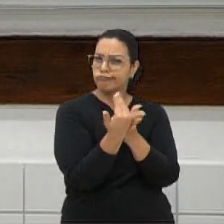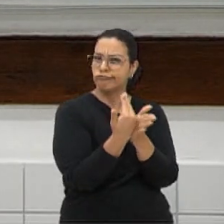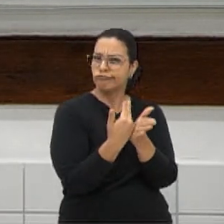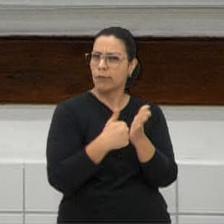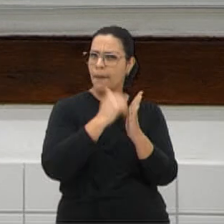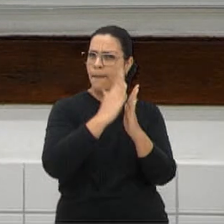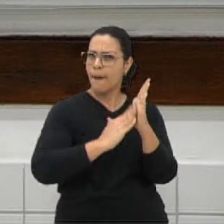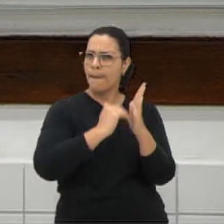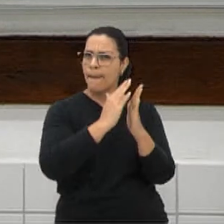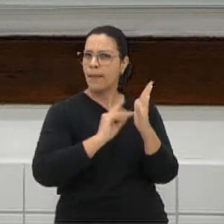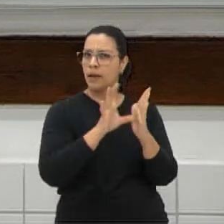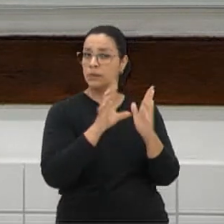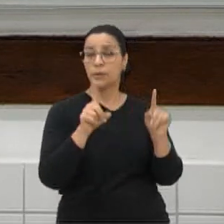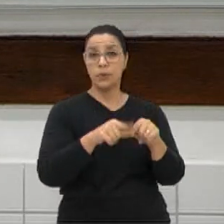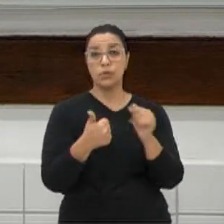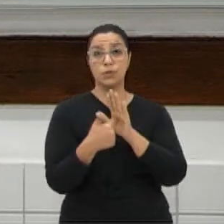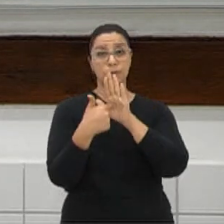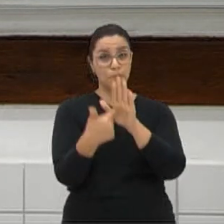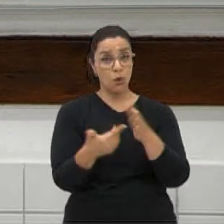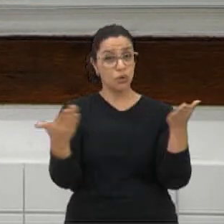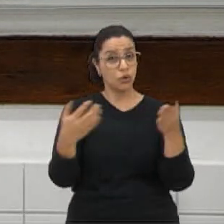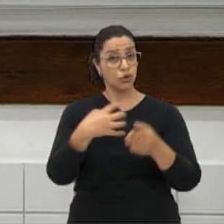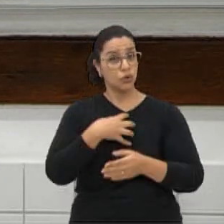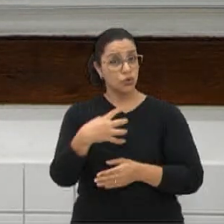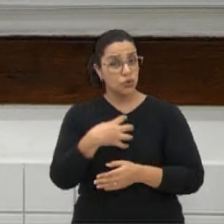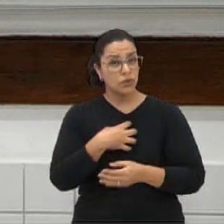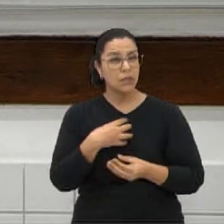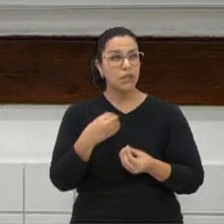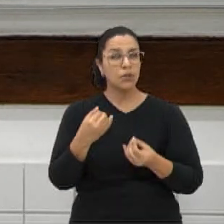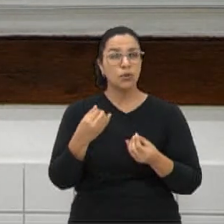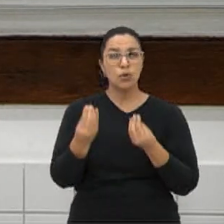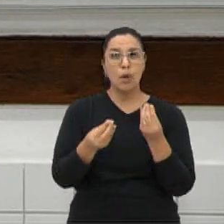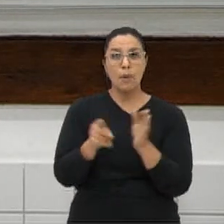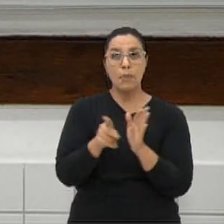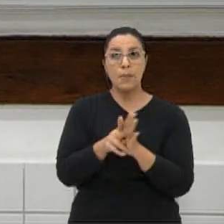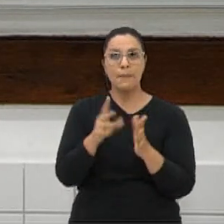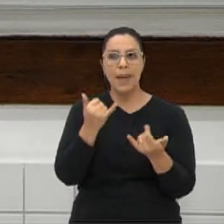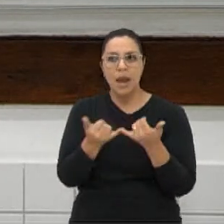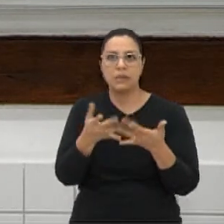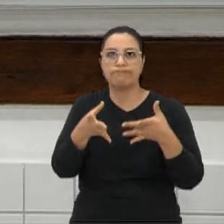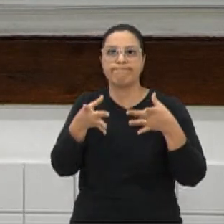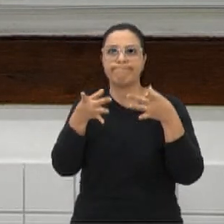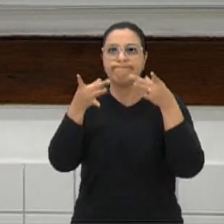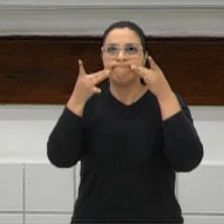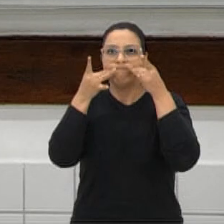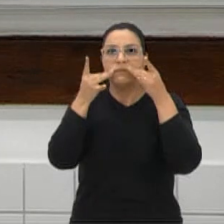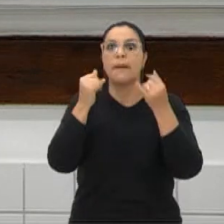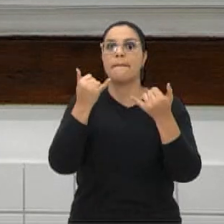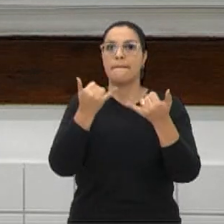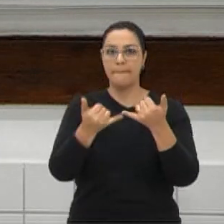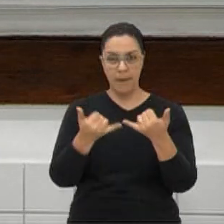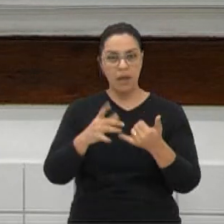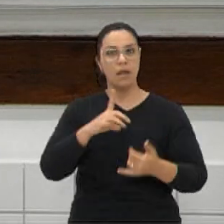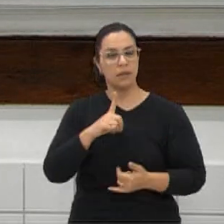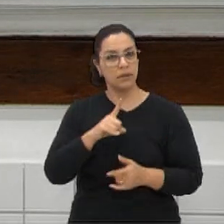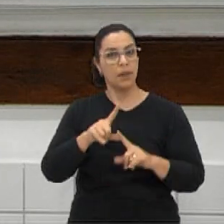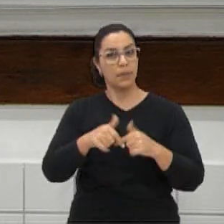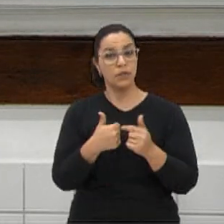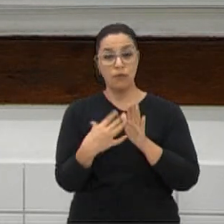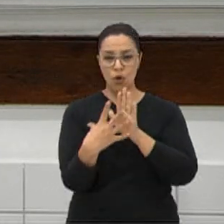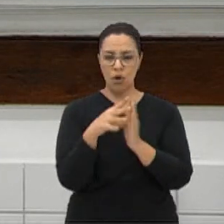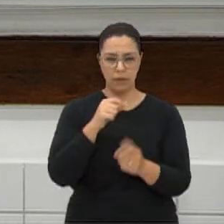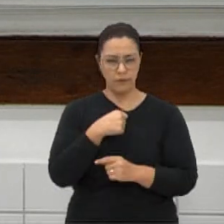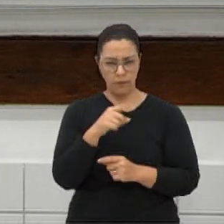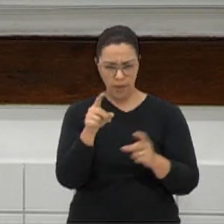da pintura. E aí vão ser representados de maneiras super realistas, com respeito a copiar